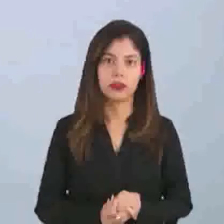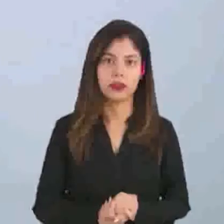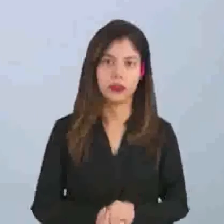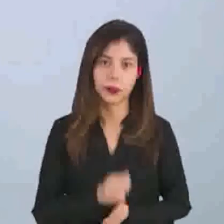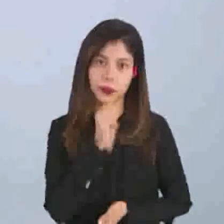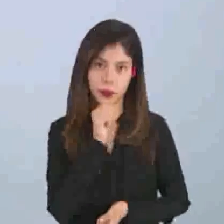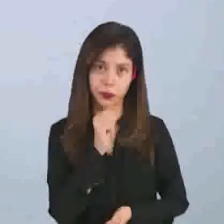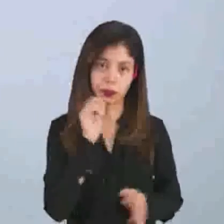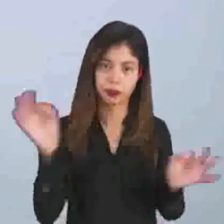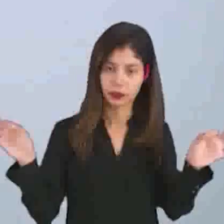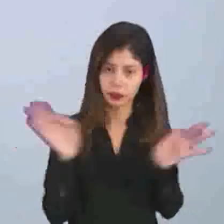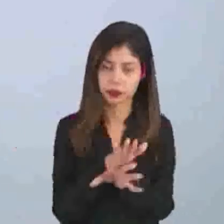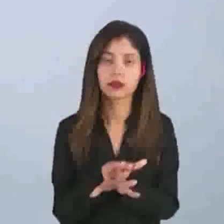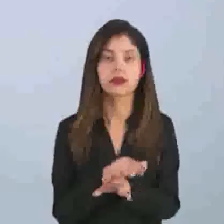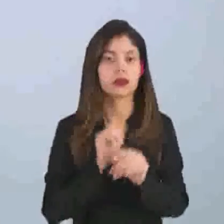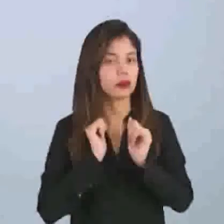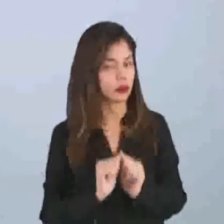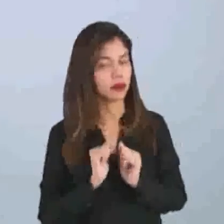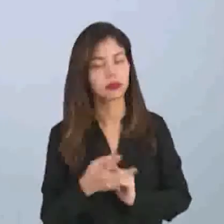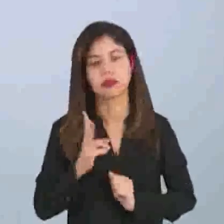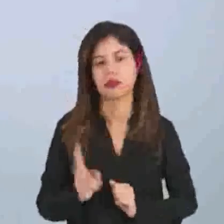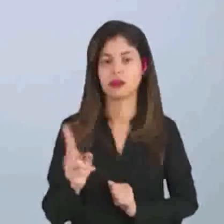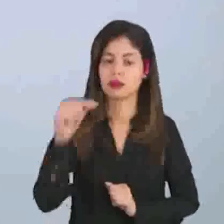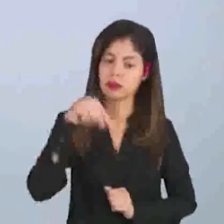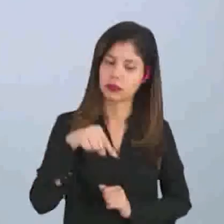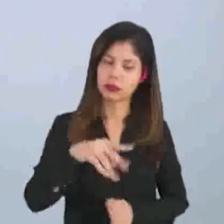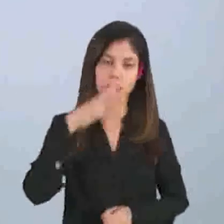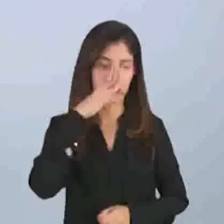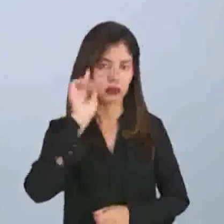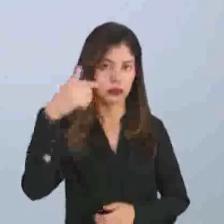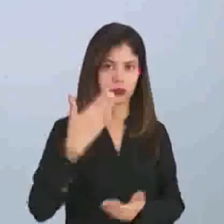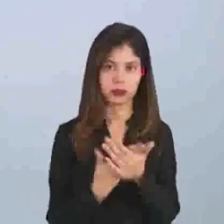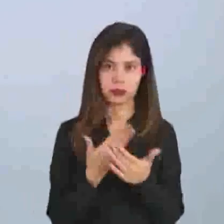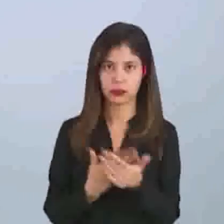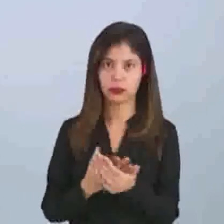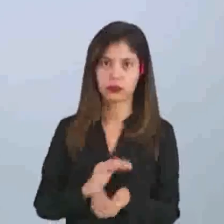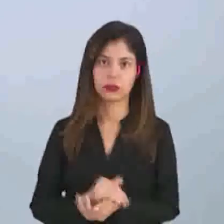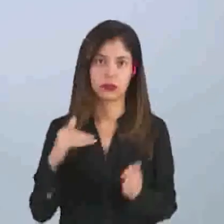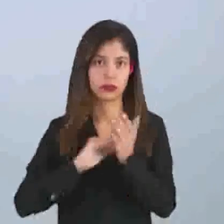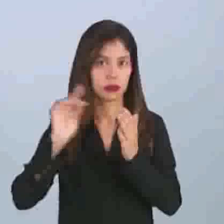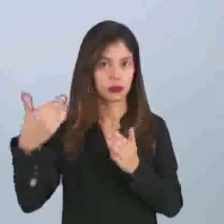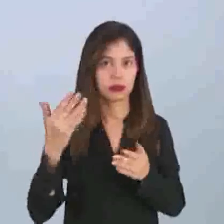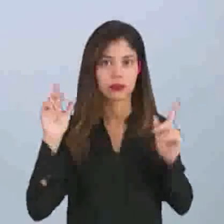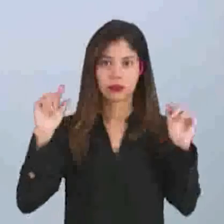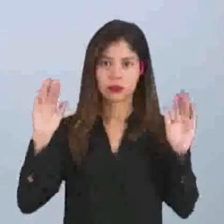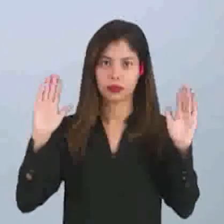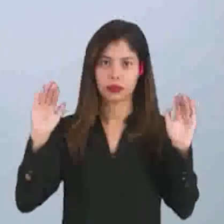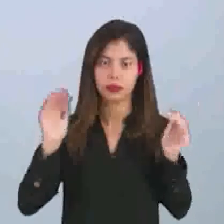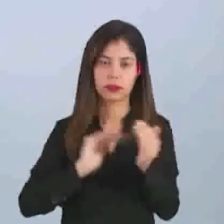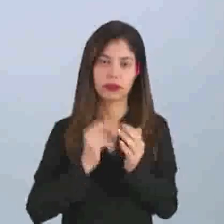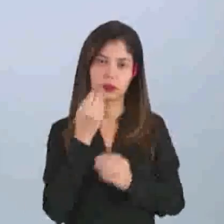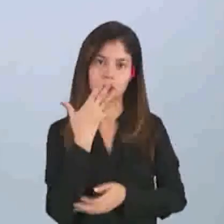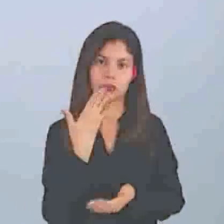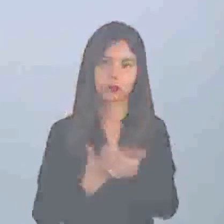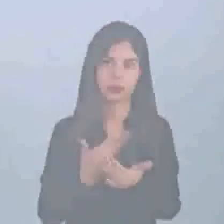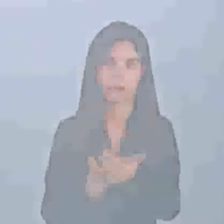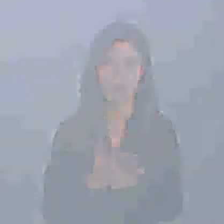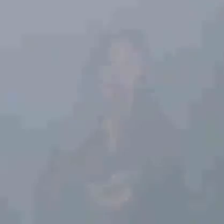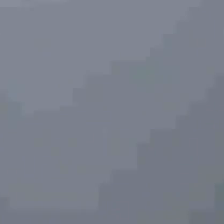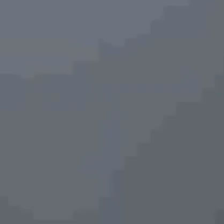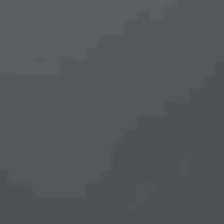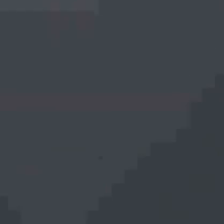né, ainda não acabou, você pode continuar por aqui assistindo as próximas aulas. Então, até a próxima e bons estudos!